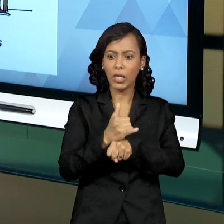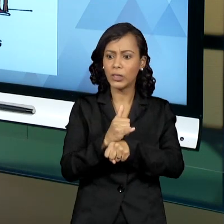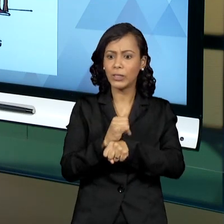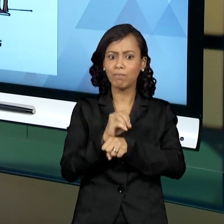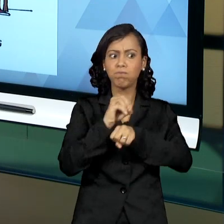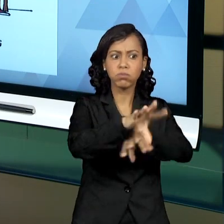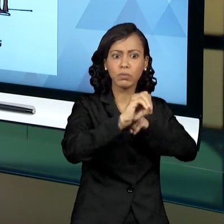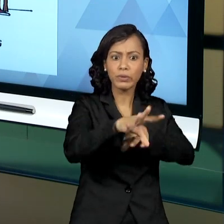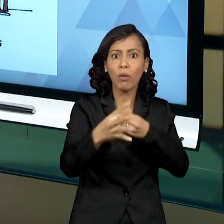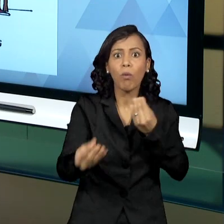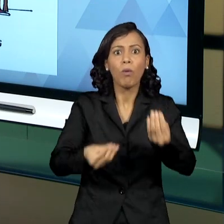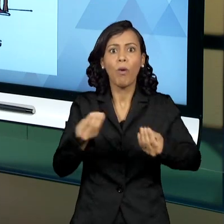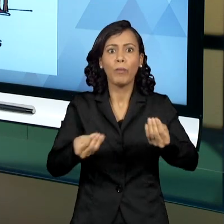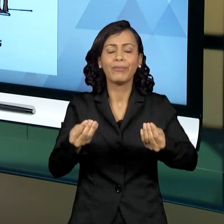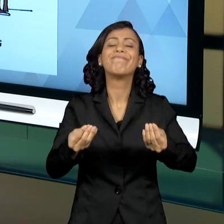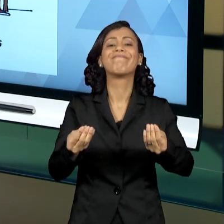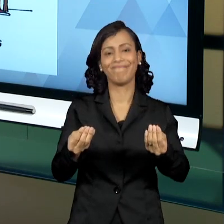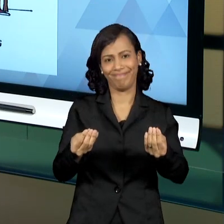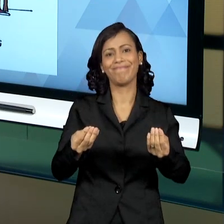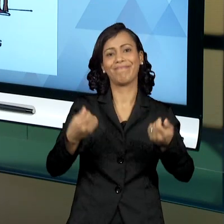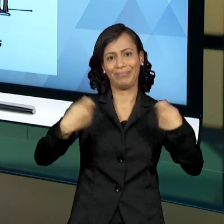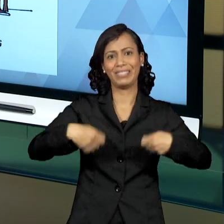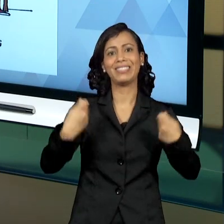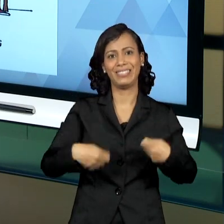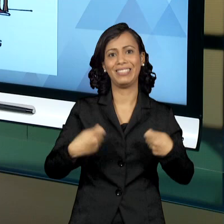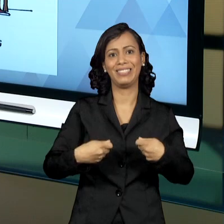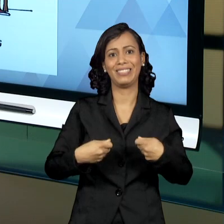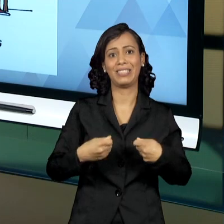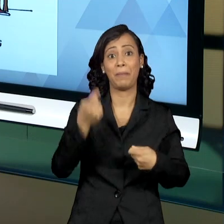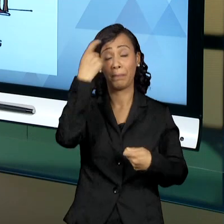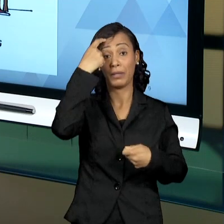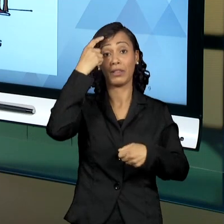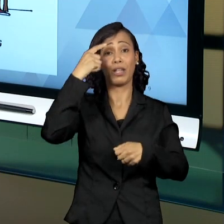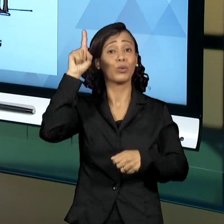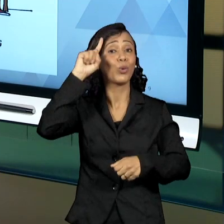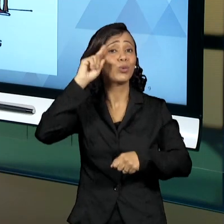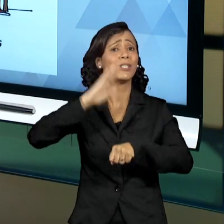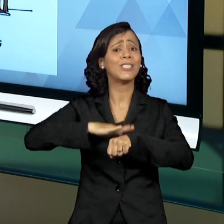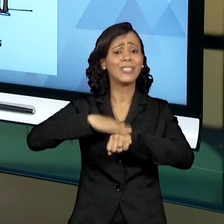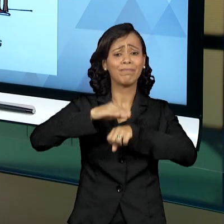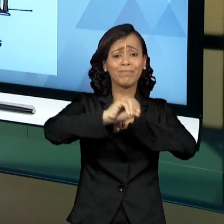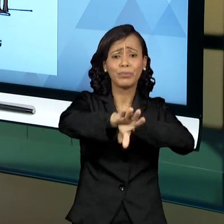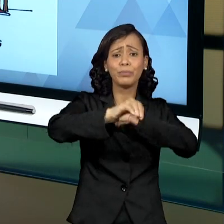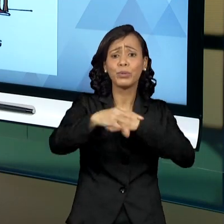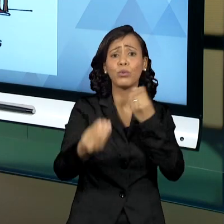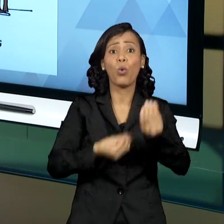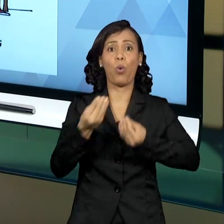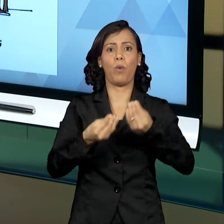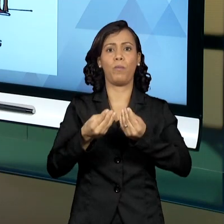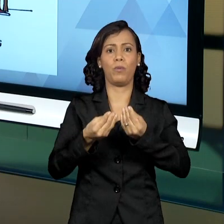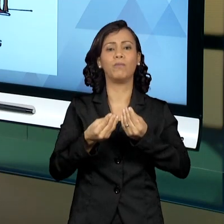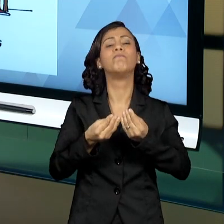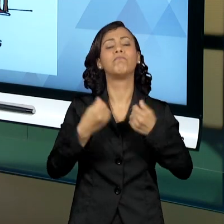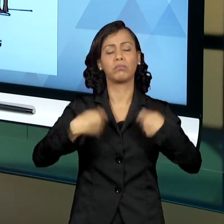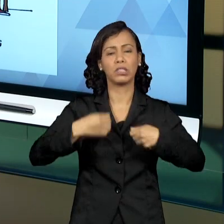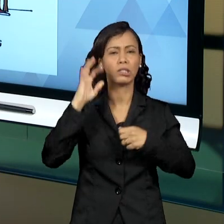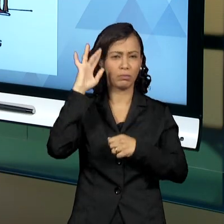informação, para que eu utilizo essa informação no meu dia a dia. Então, é fundamental e vocês